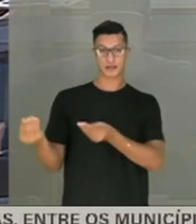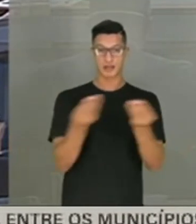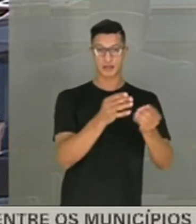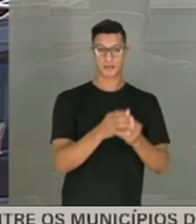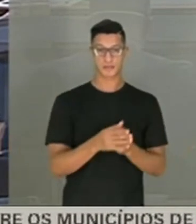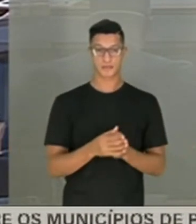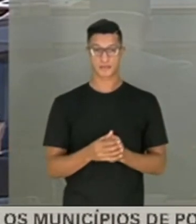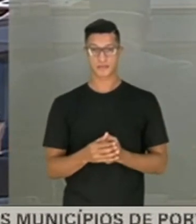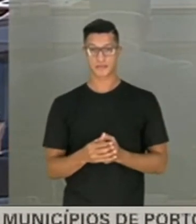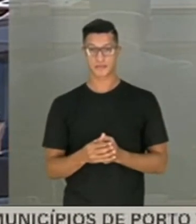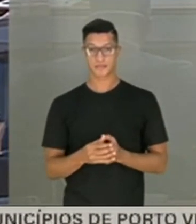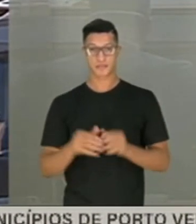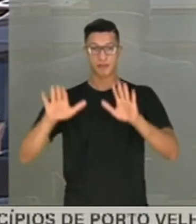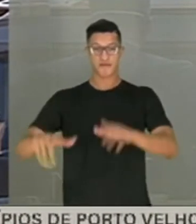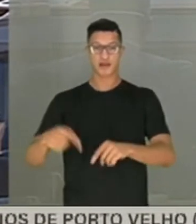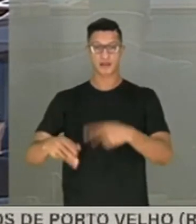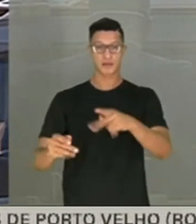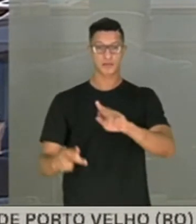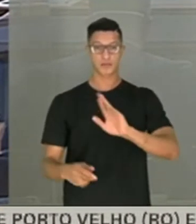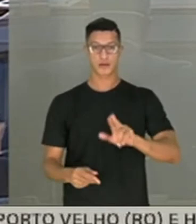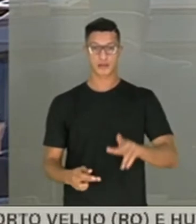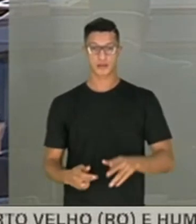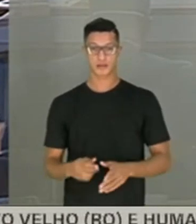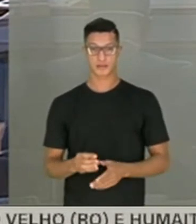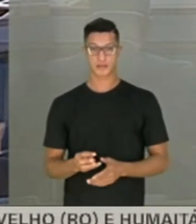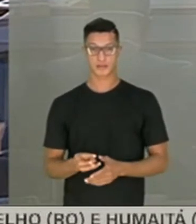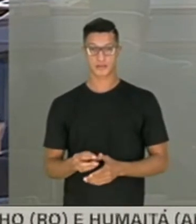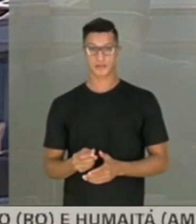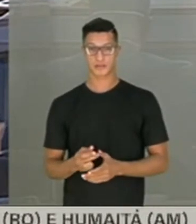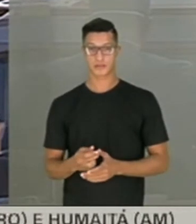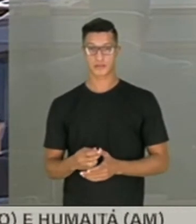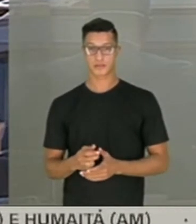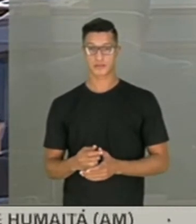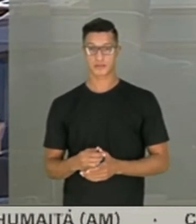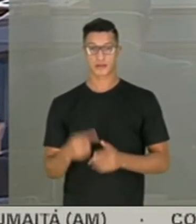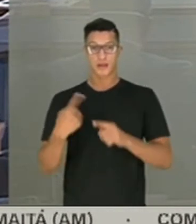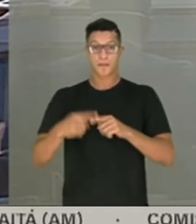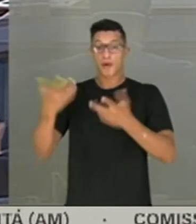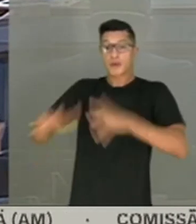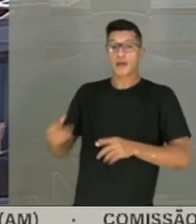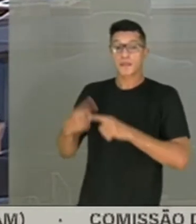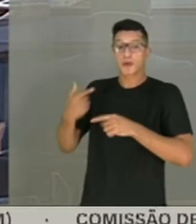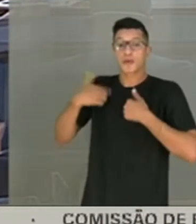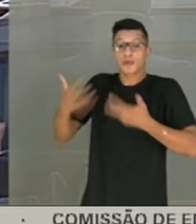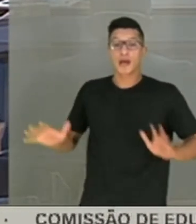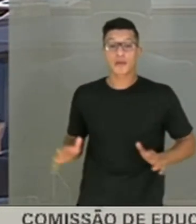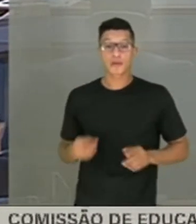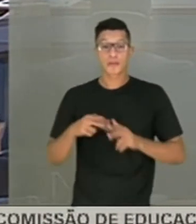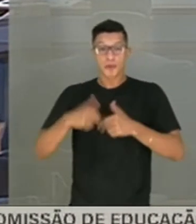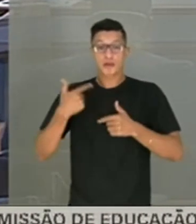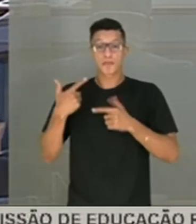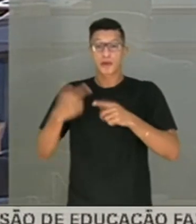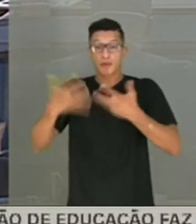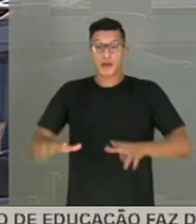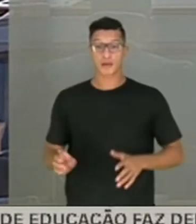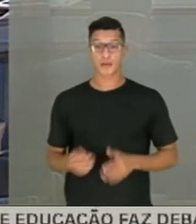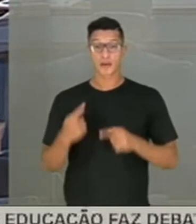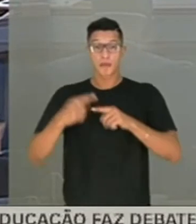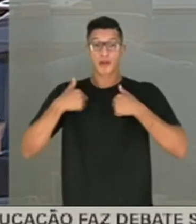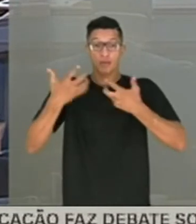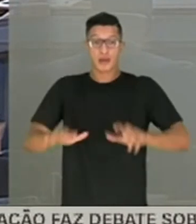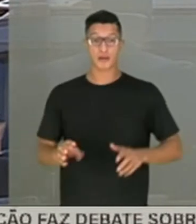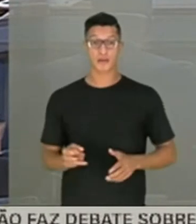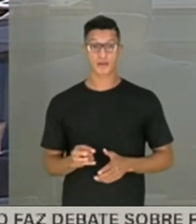É isso aí não é para sair não porque eu não quero porque eu não quero isso prazer olha